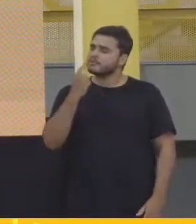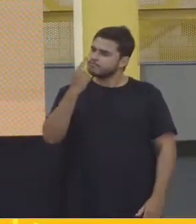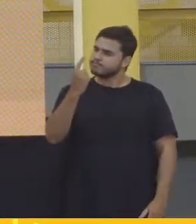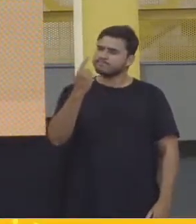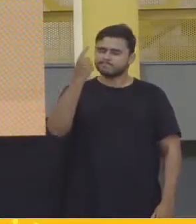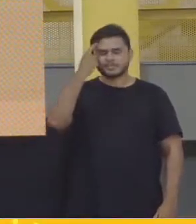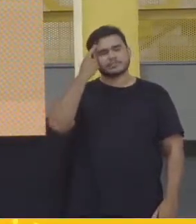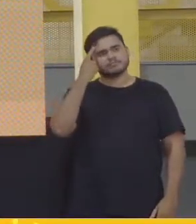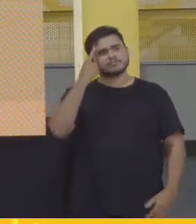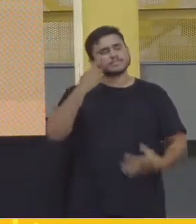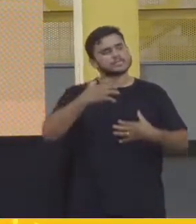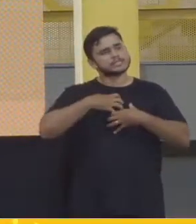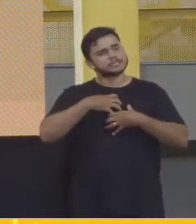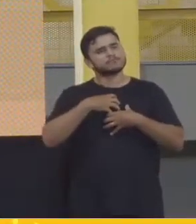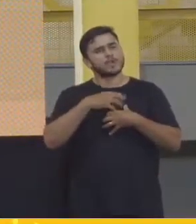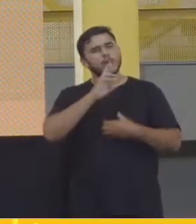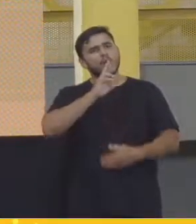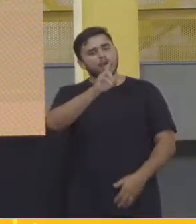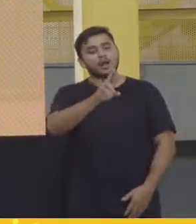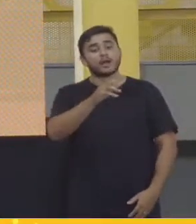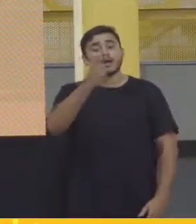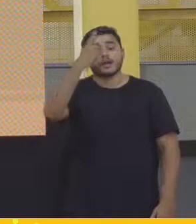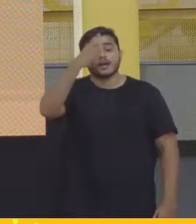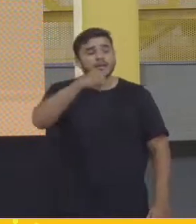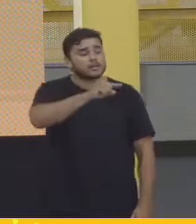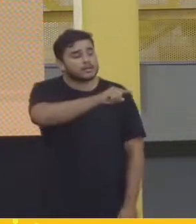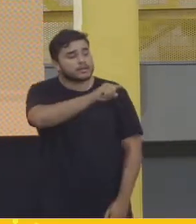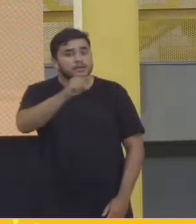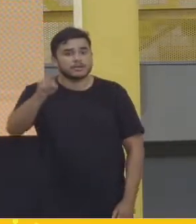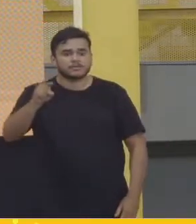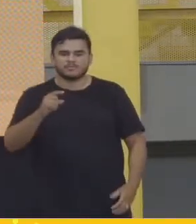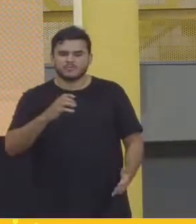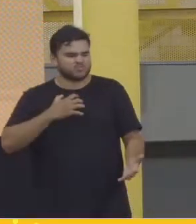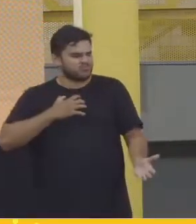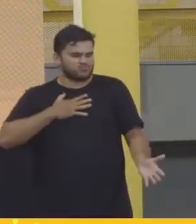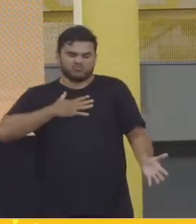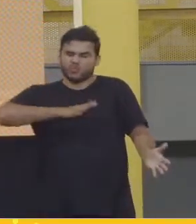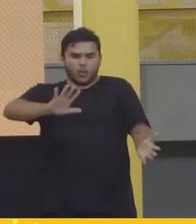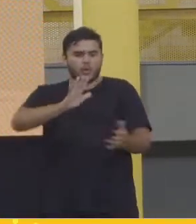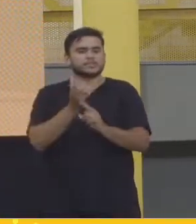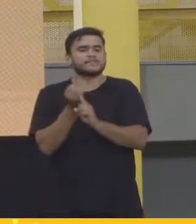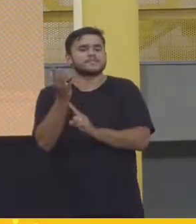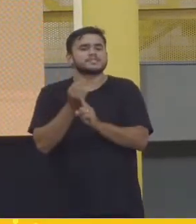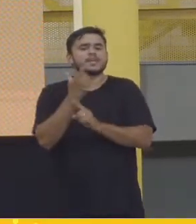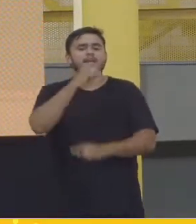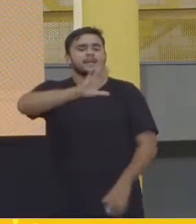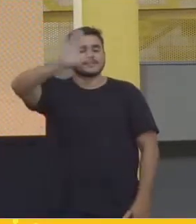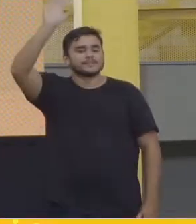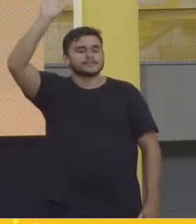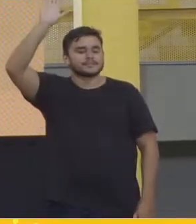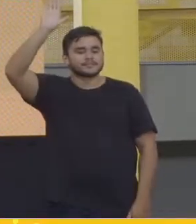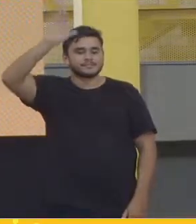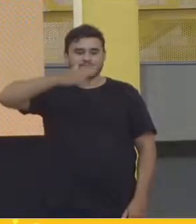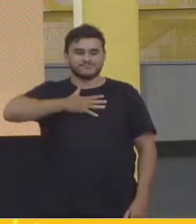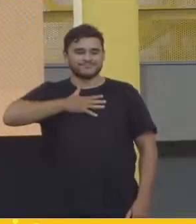do fundo do coração. Quem aqui odeia física? Eu!